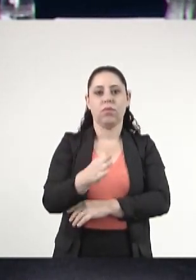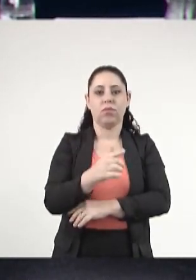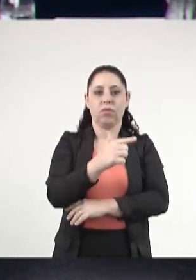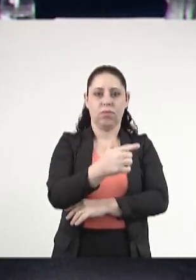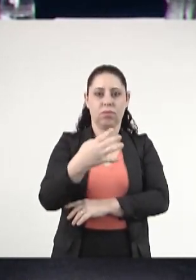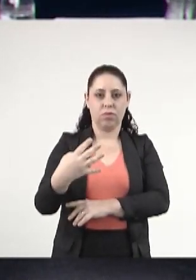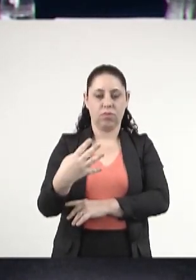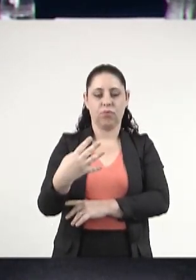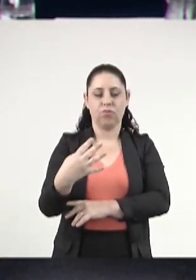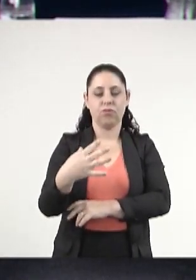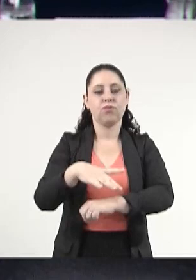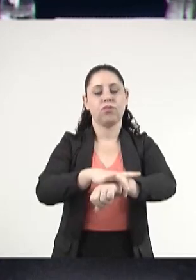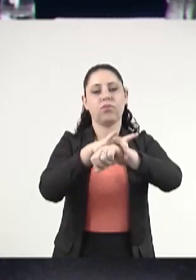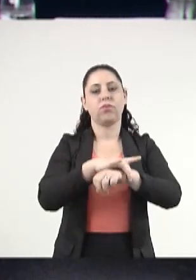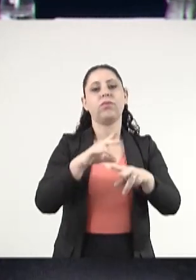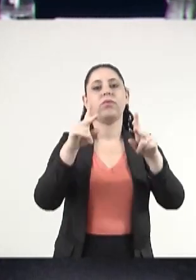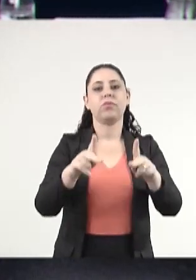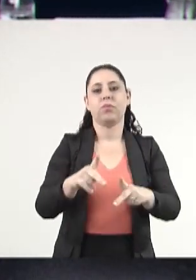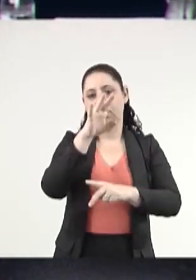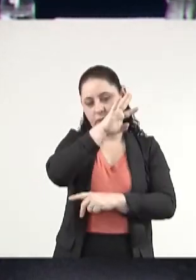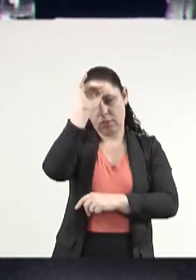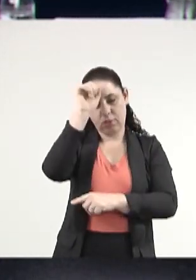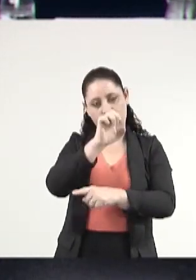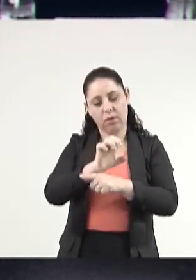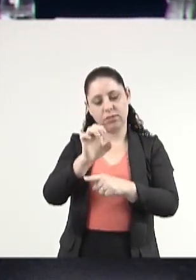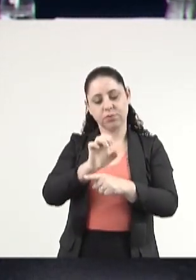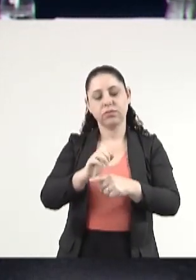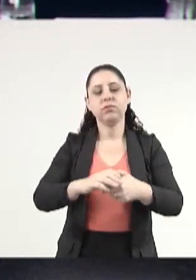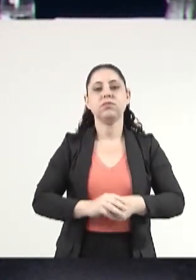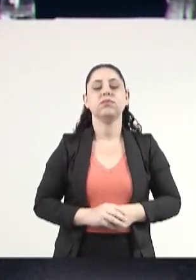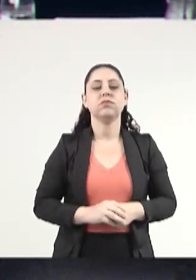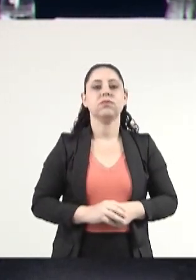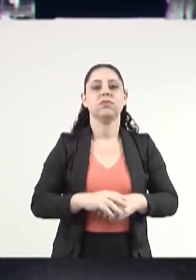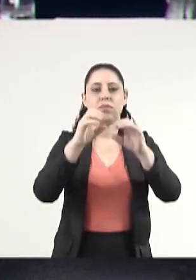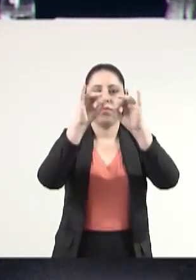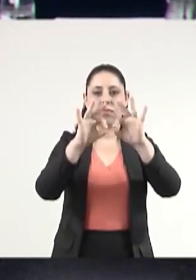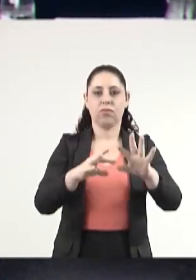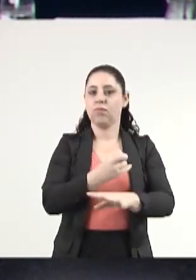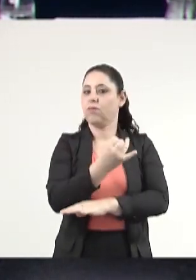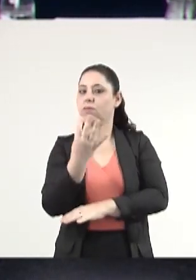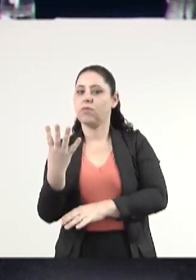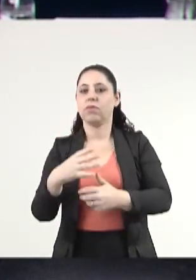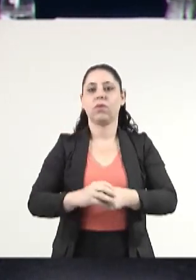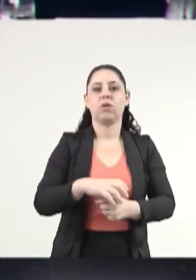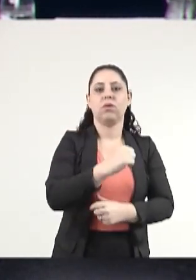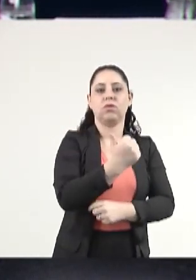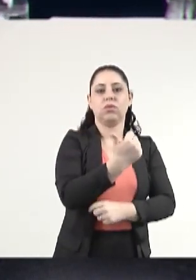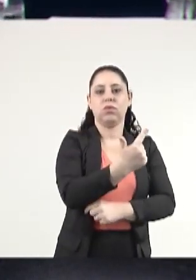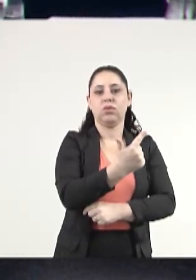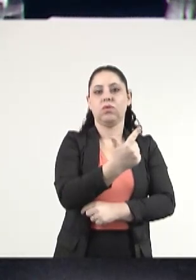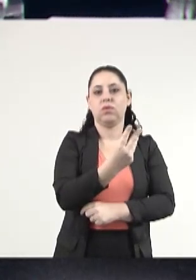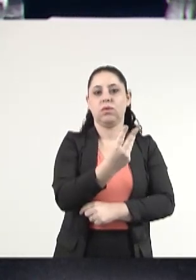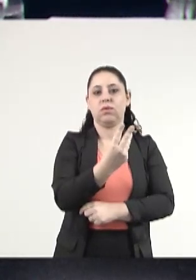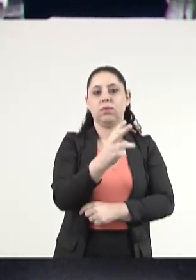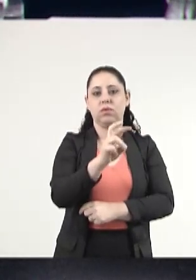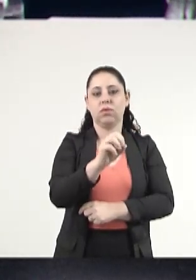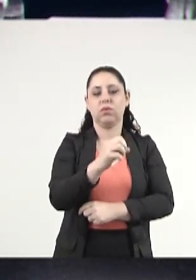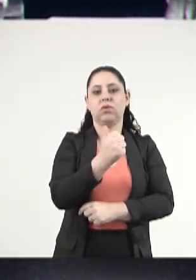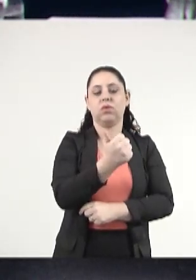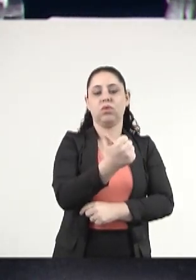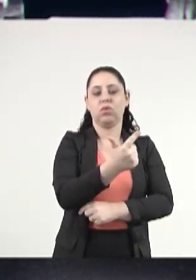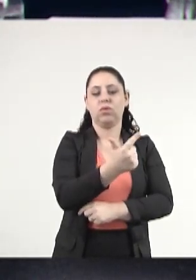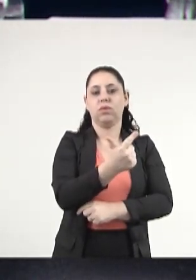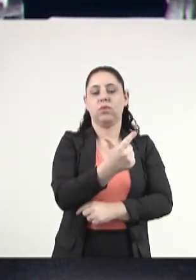0221236-33/004237/24 da Defensoria Pública de Mato Grosso do Sul. Ofícios números 12.350 e